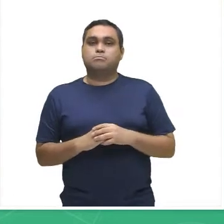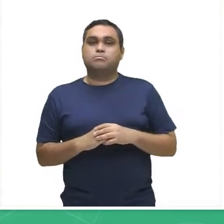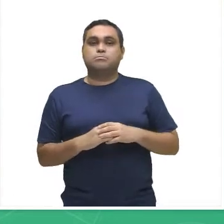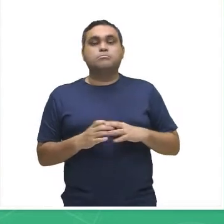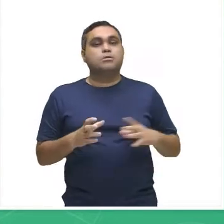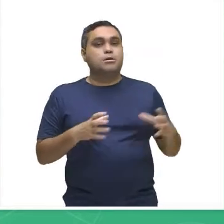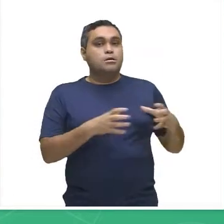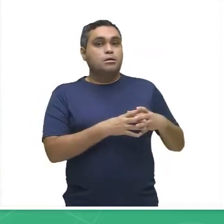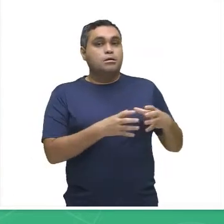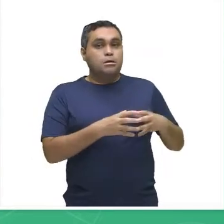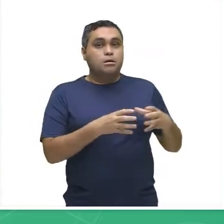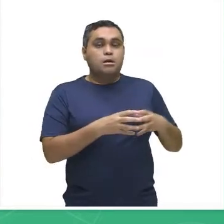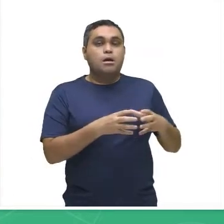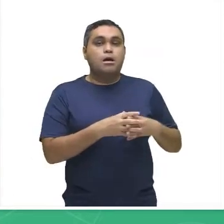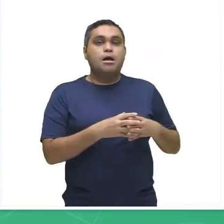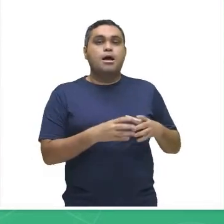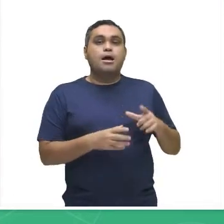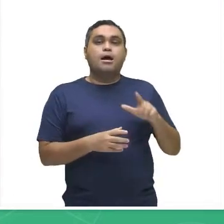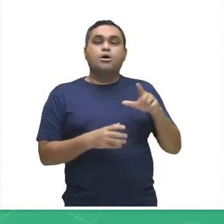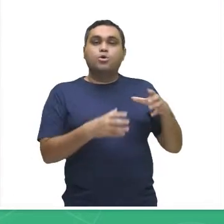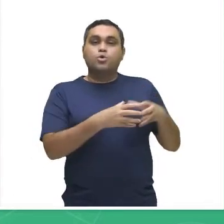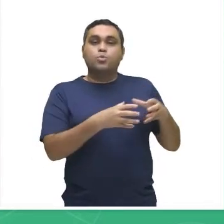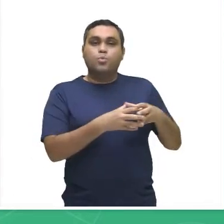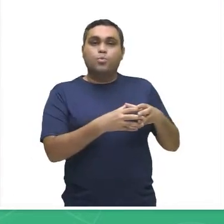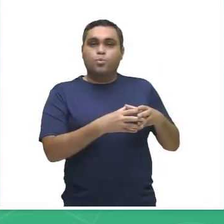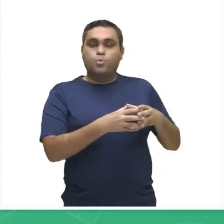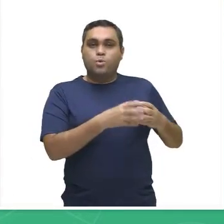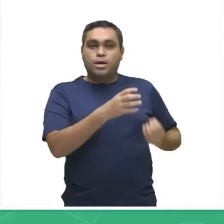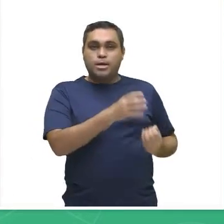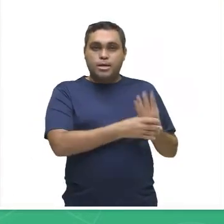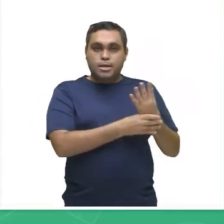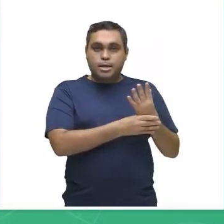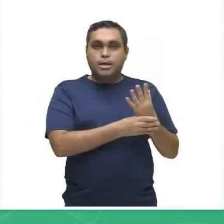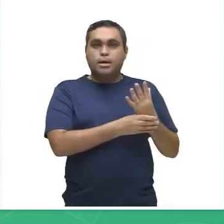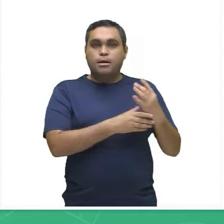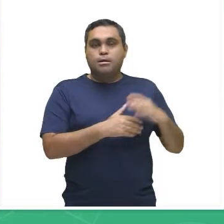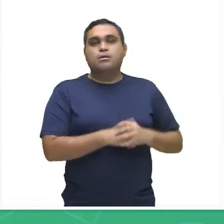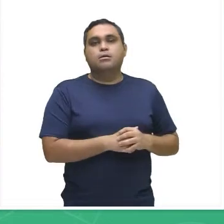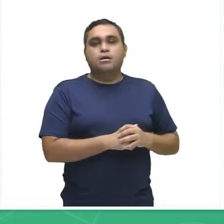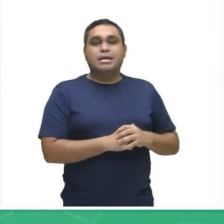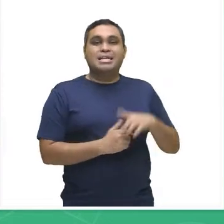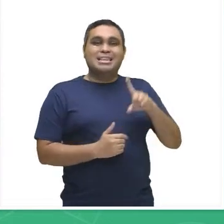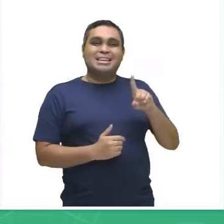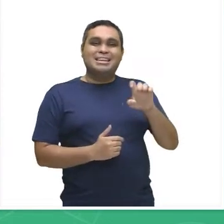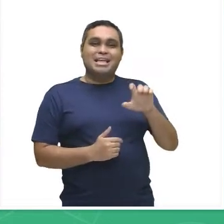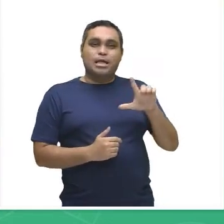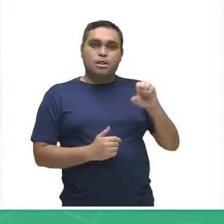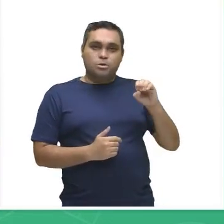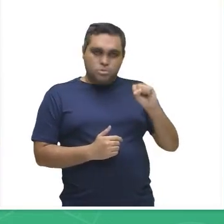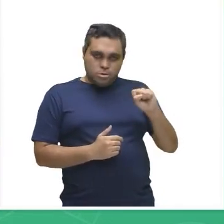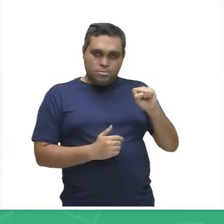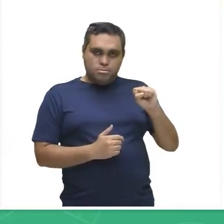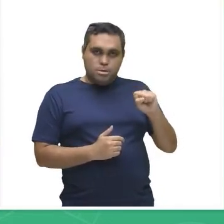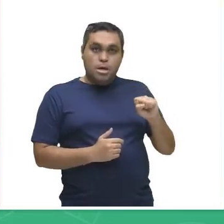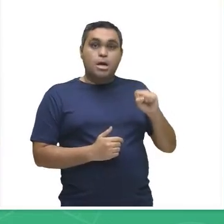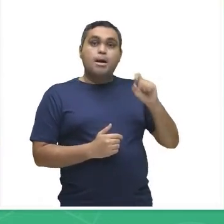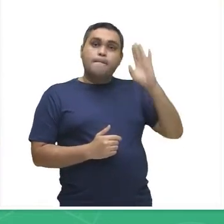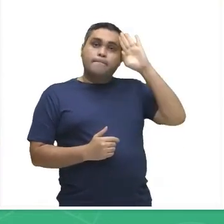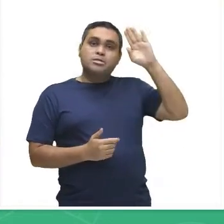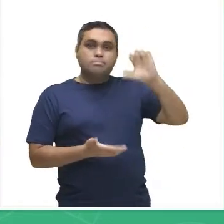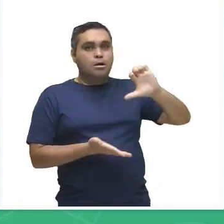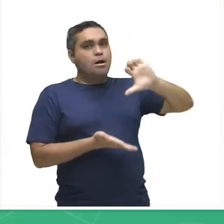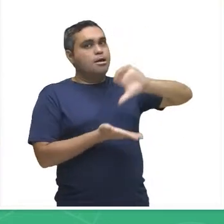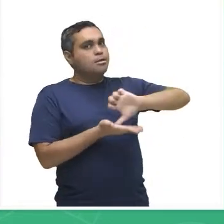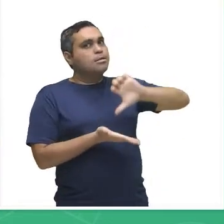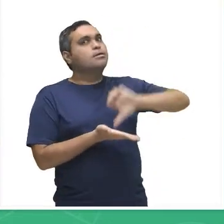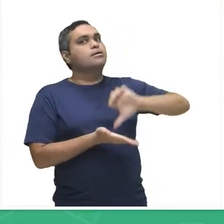de Delos, ela é liderada pelos atenienses. Até aí tudo bem. Vamos